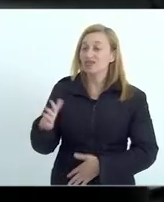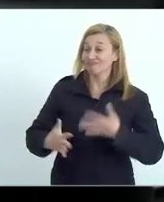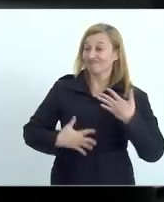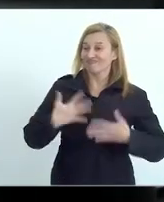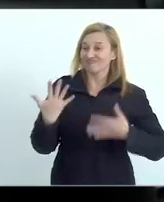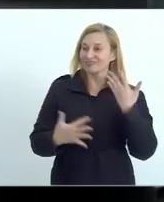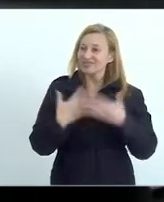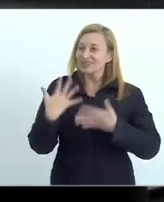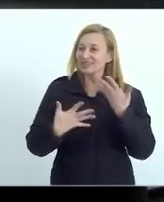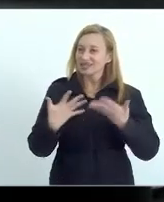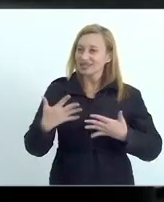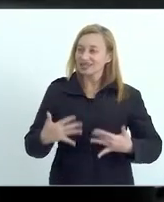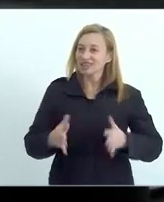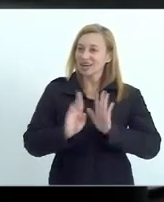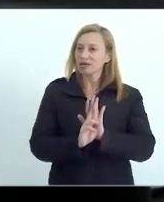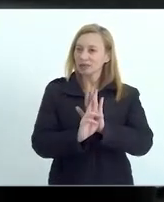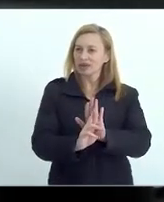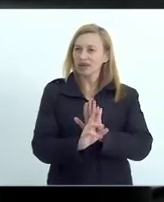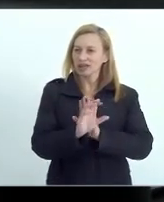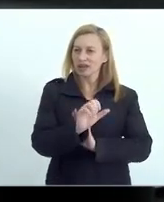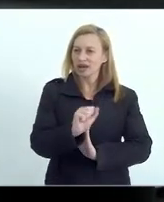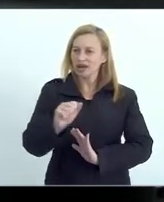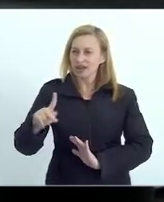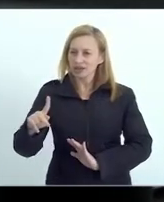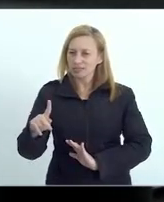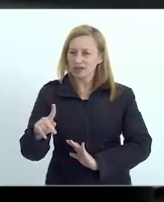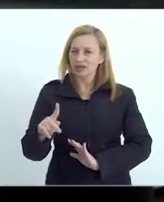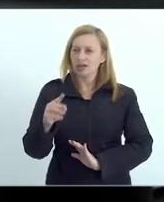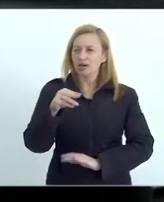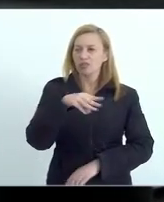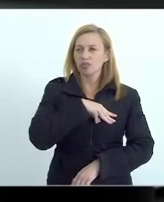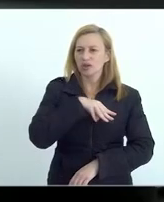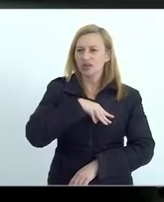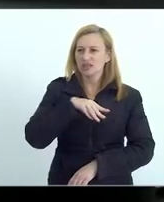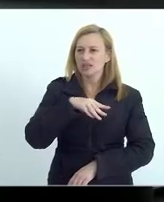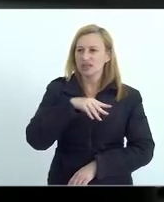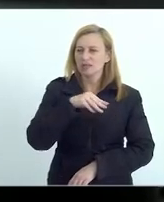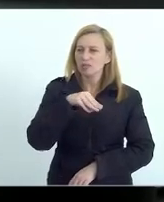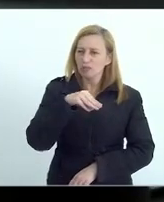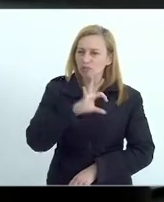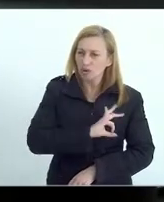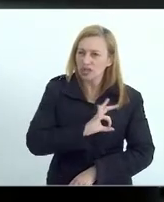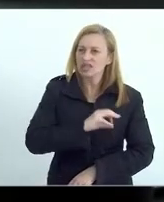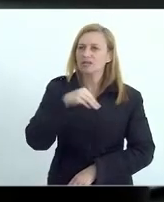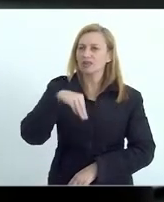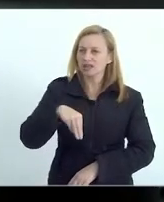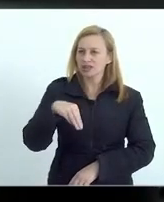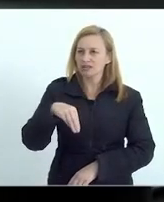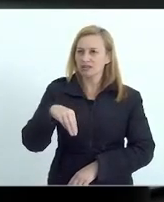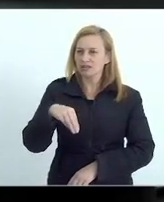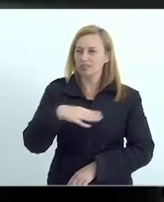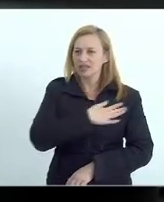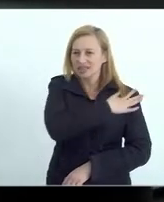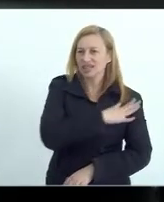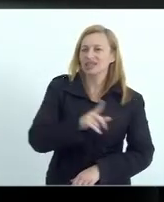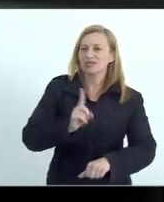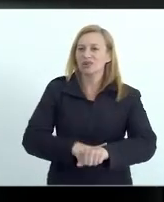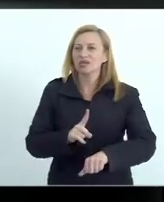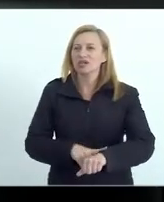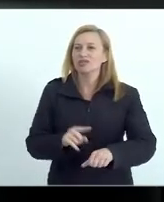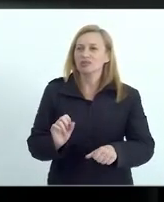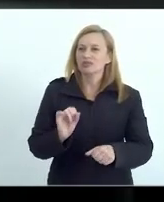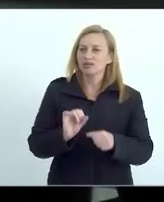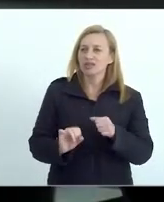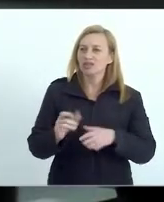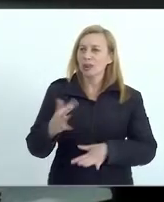prazer é uma honra está representando a SPM a polícia militar nesse momento vamos fazer vamos